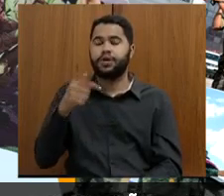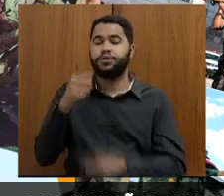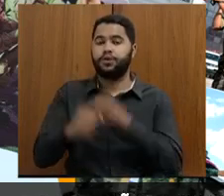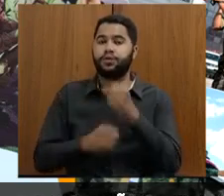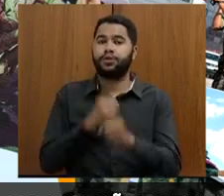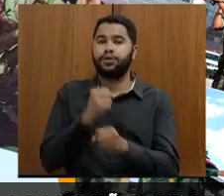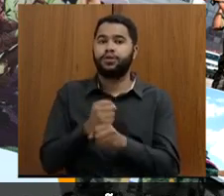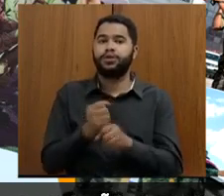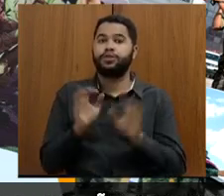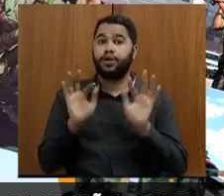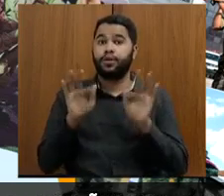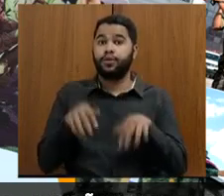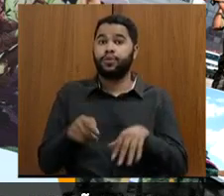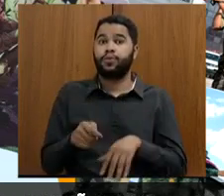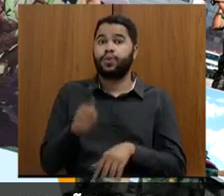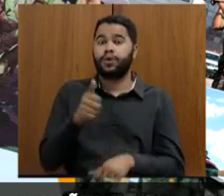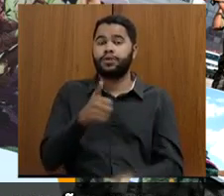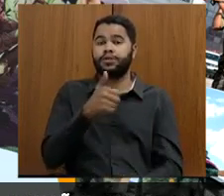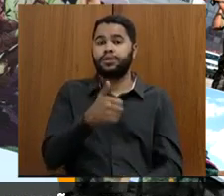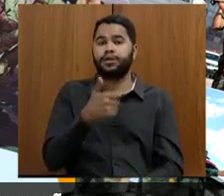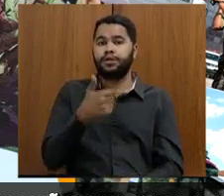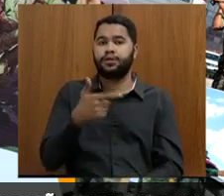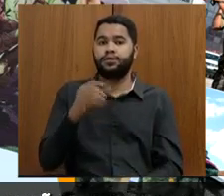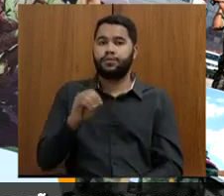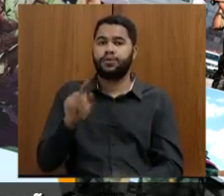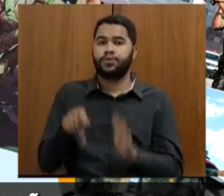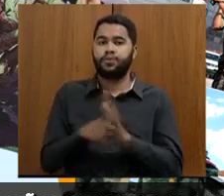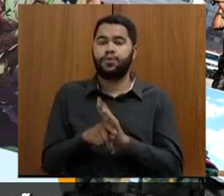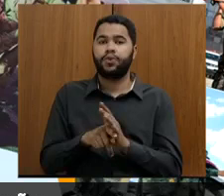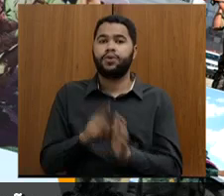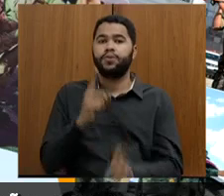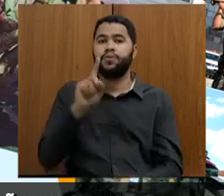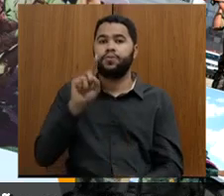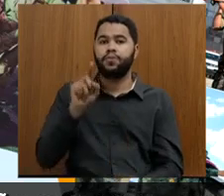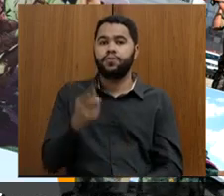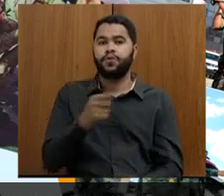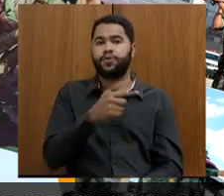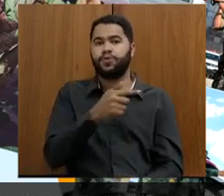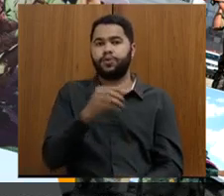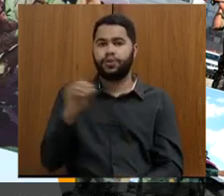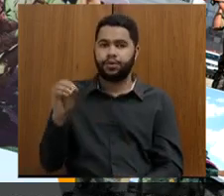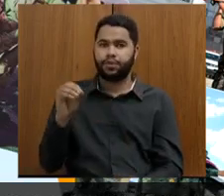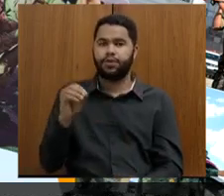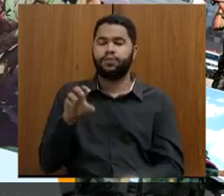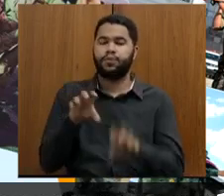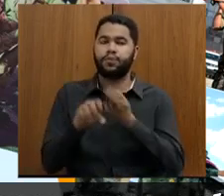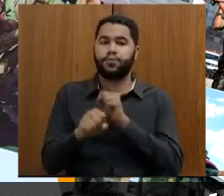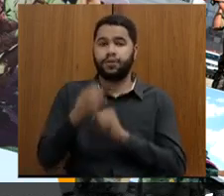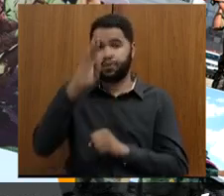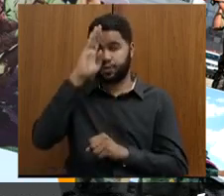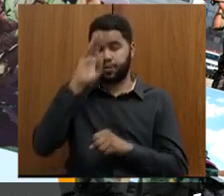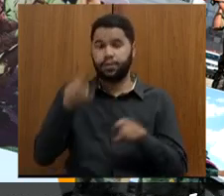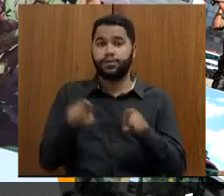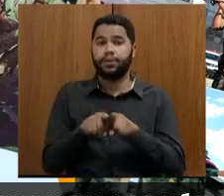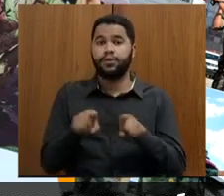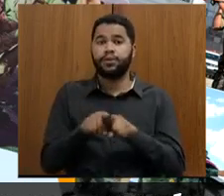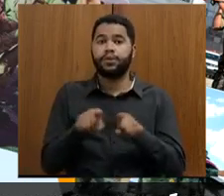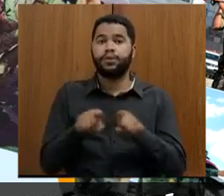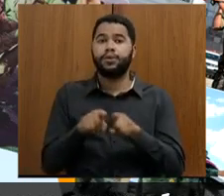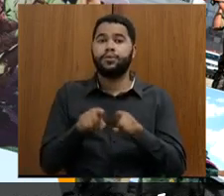o concurso já tá finalizando tem 120 para curso de Oficiais 1700 formação de soldado incluindo